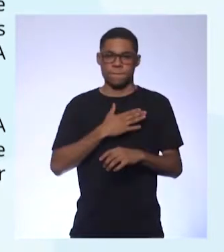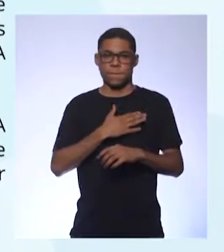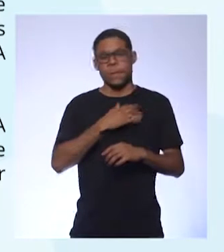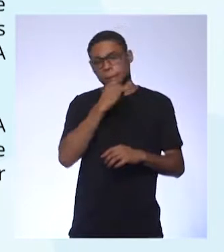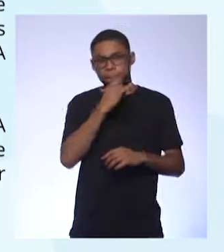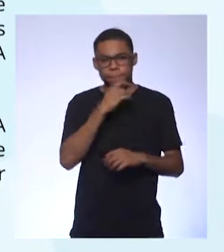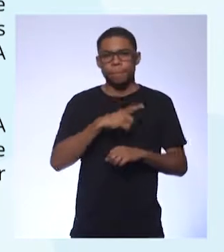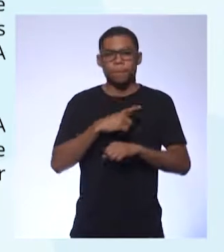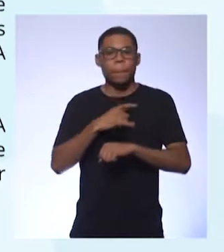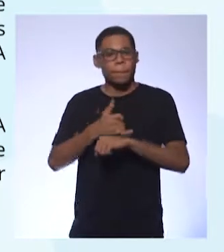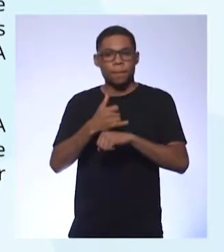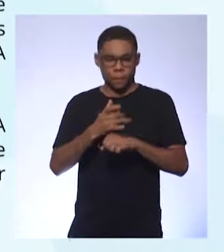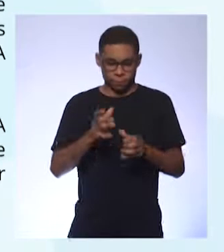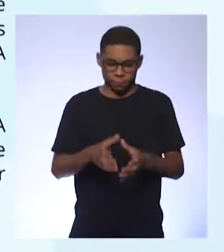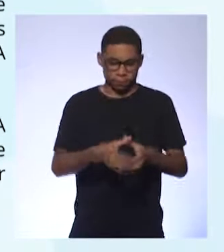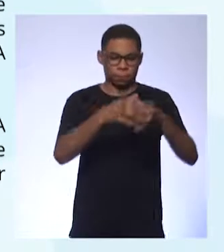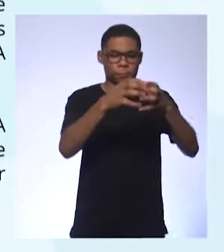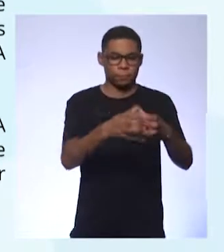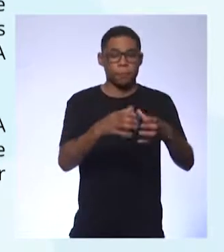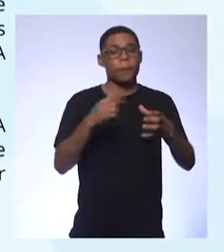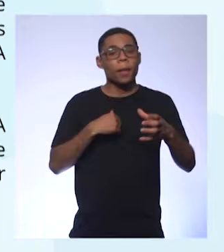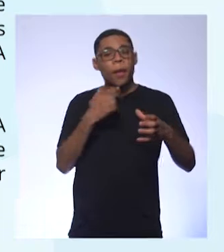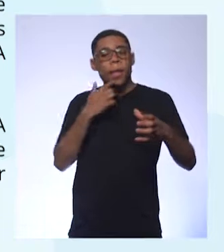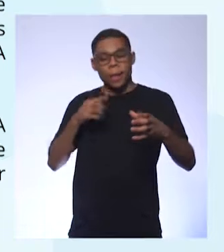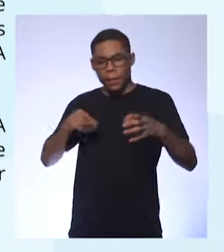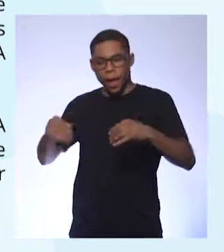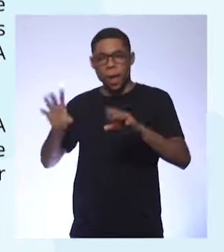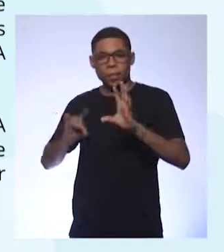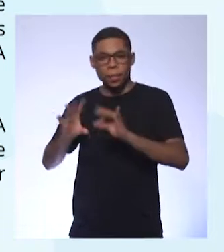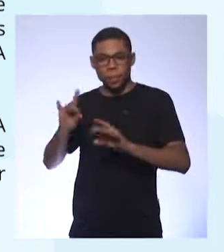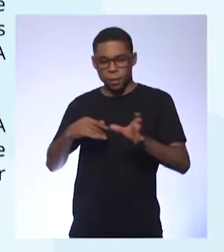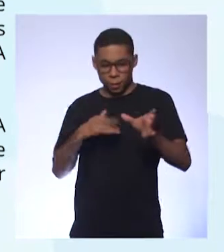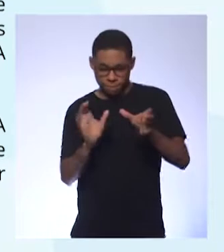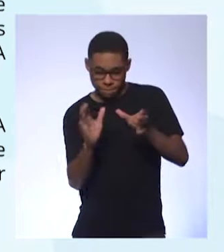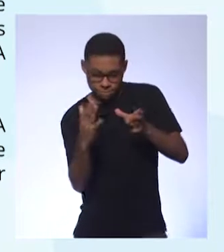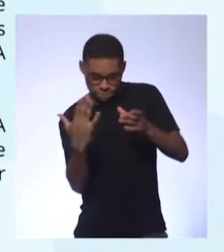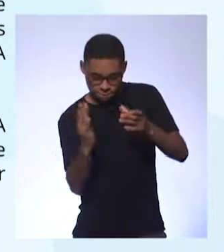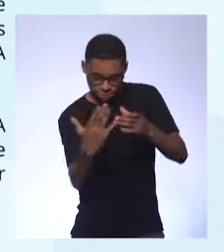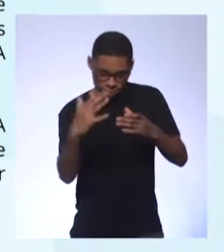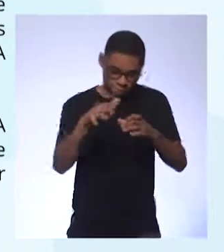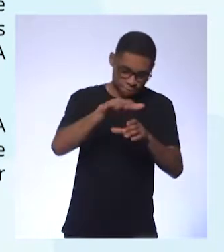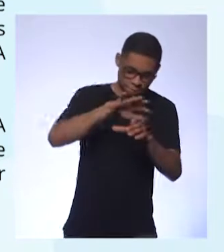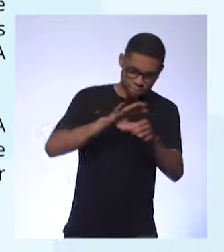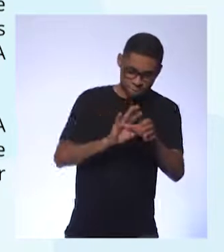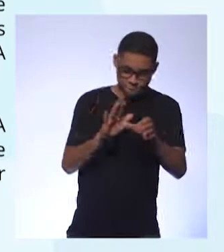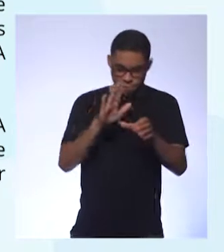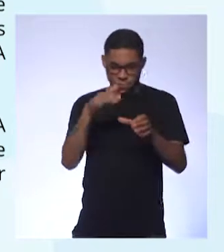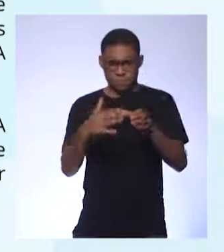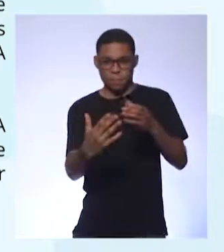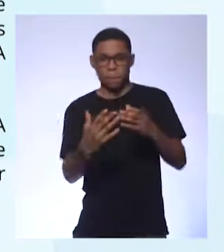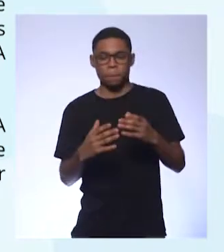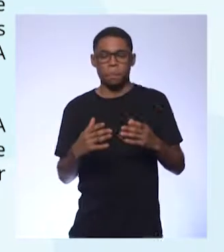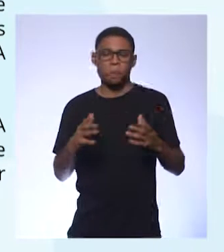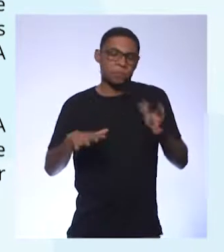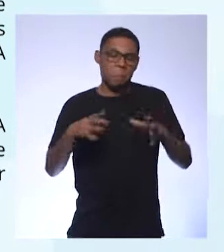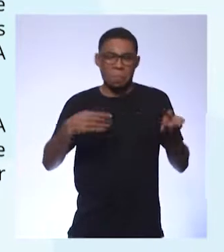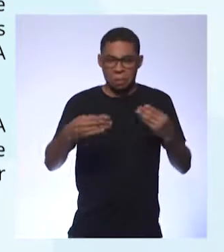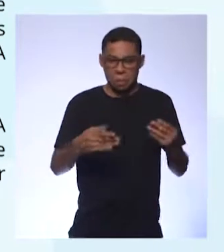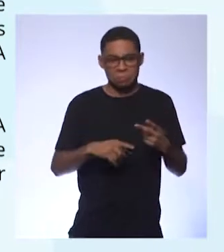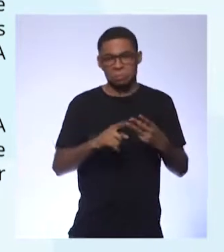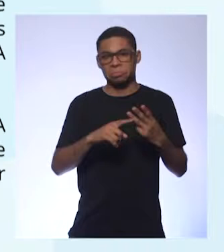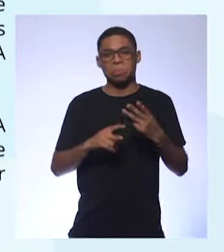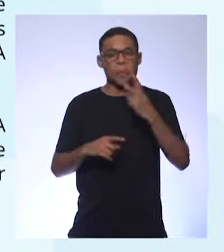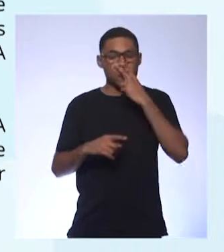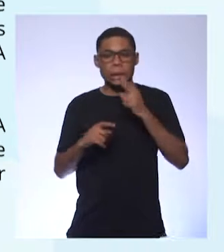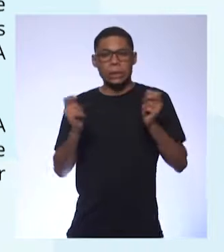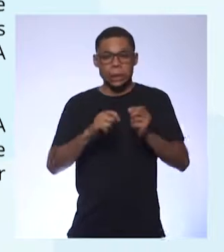de metal e vai adicionando argila. Então, a modelagem necessita de materiais moldáveis, plásticos, e permite reposição,